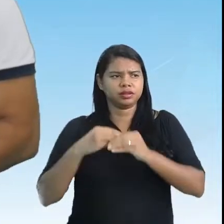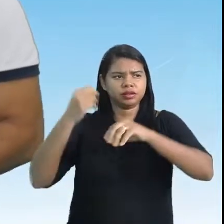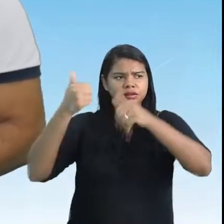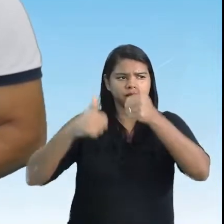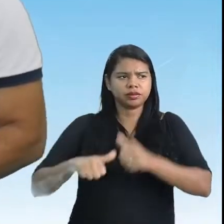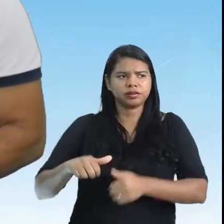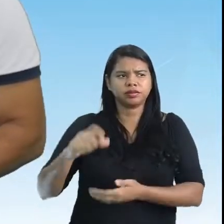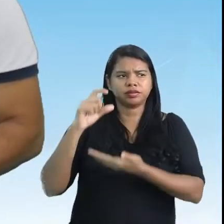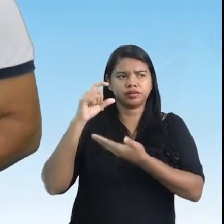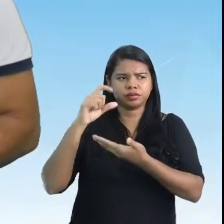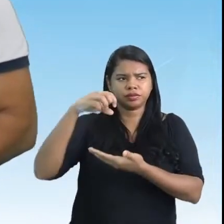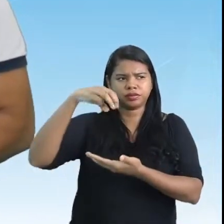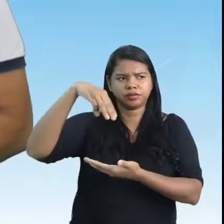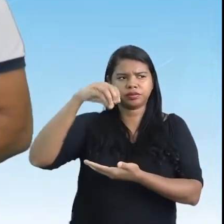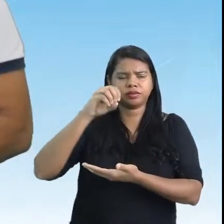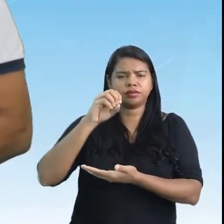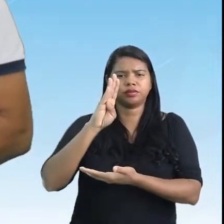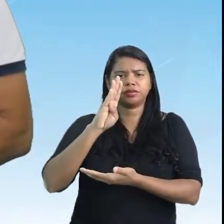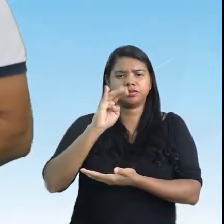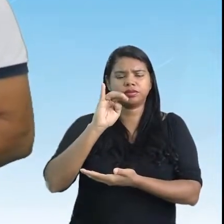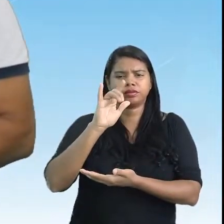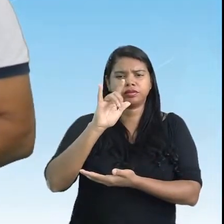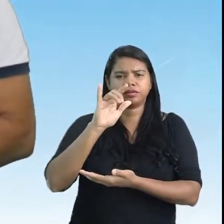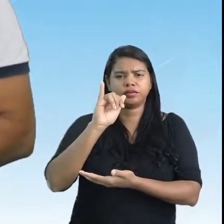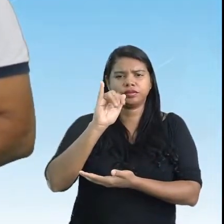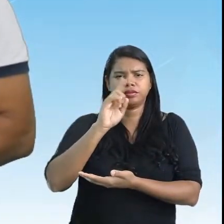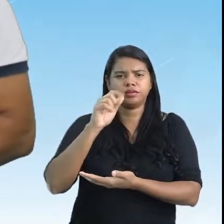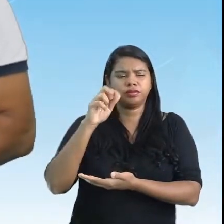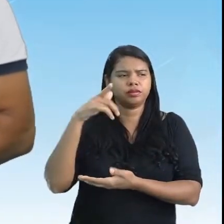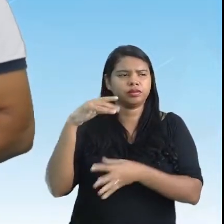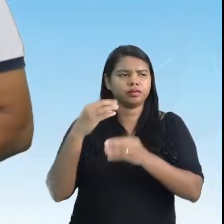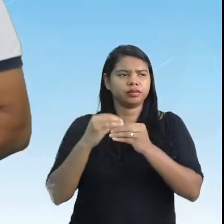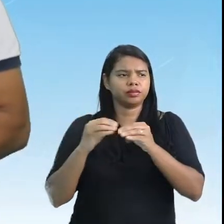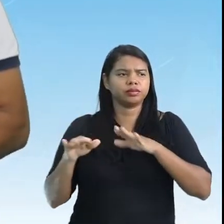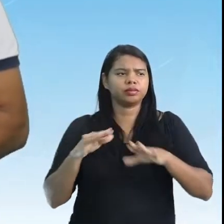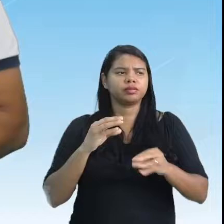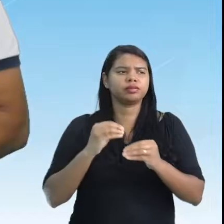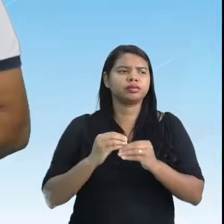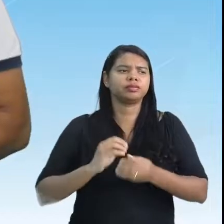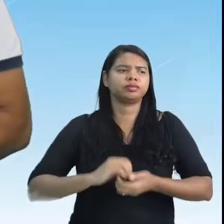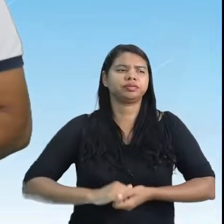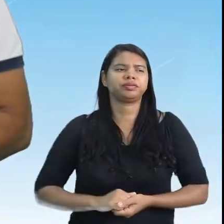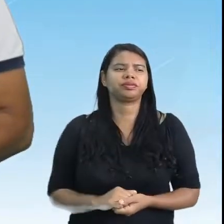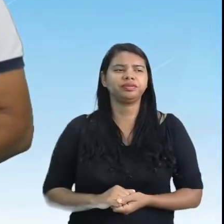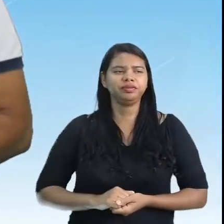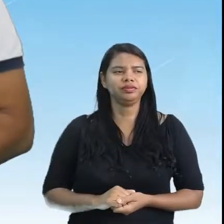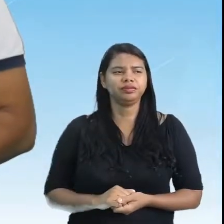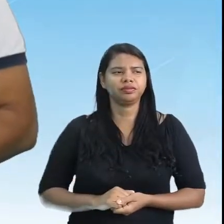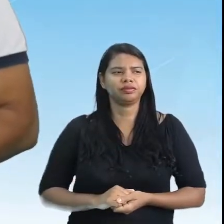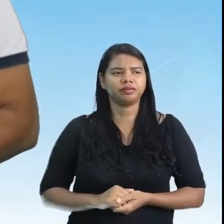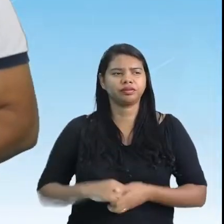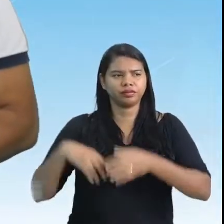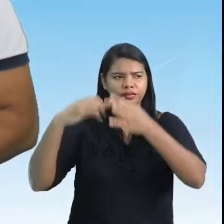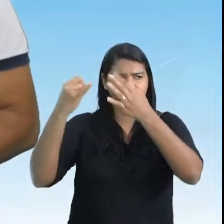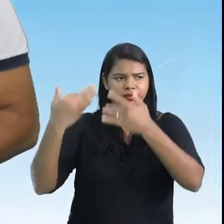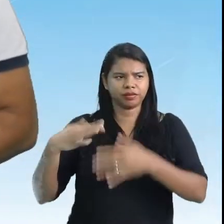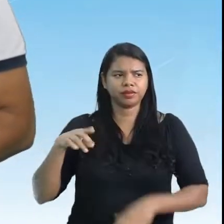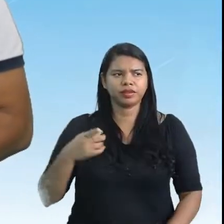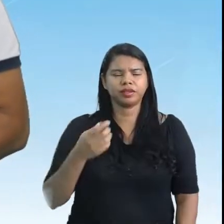palavra mobilização. Agora trago para vocês uma data que o professor vai ler e explicar.